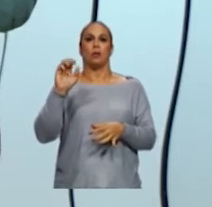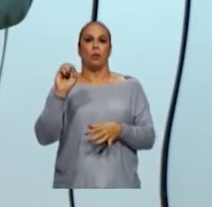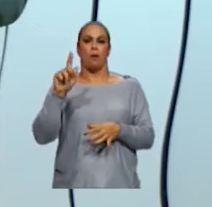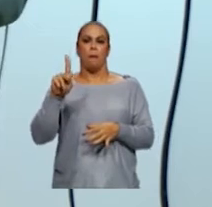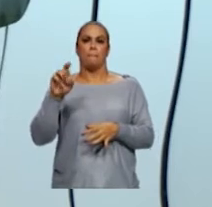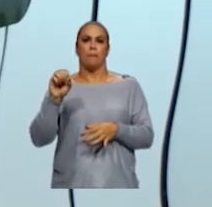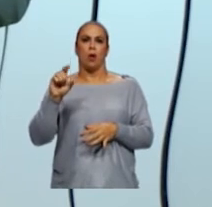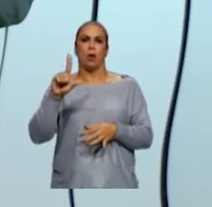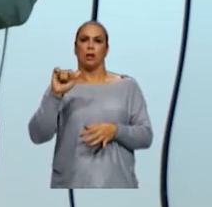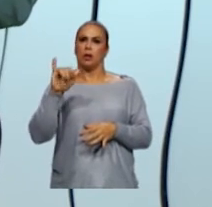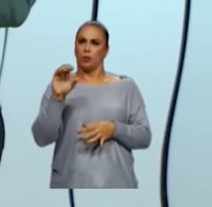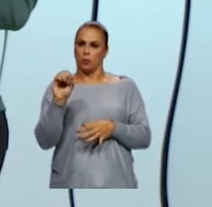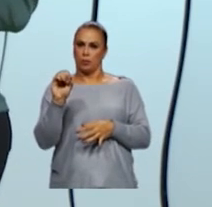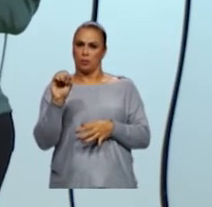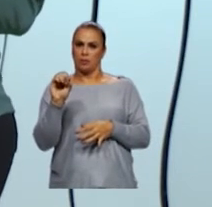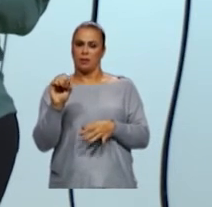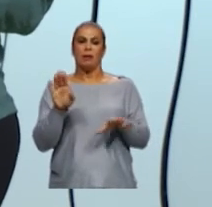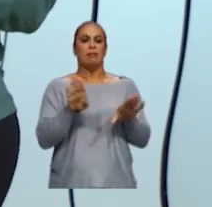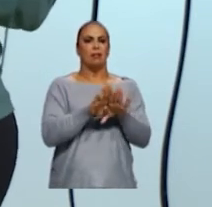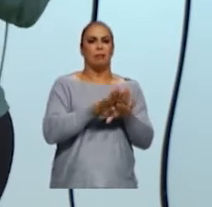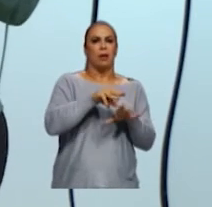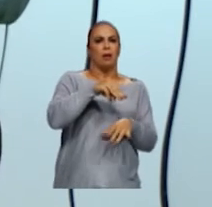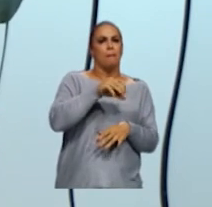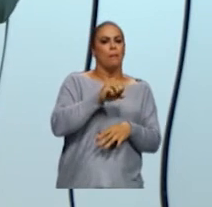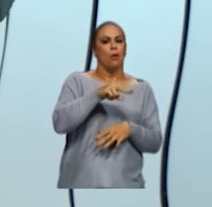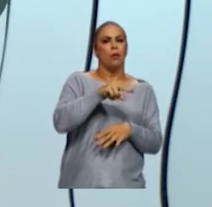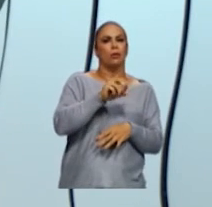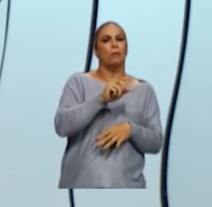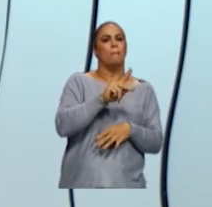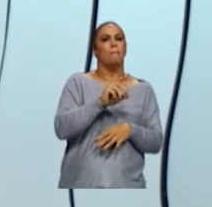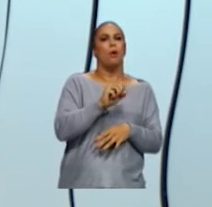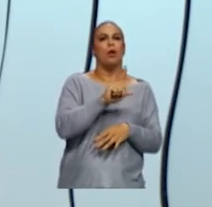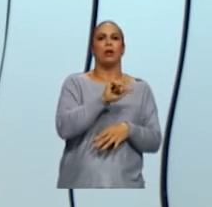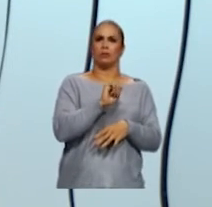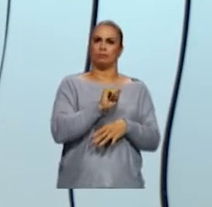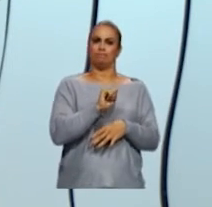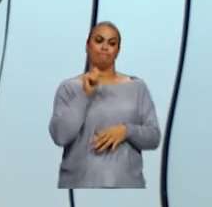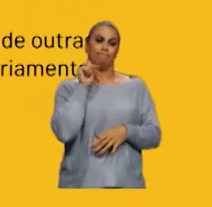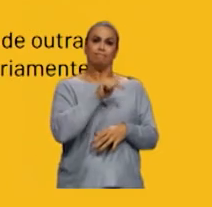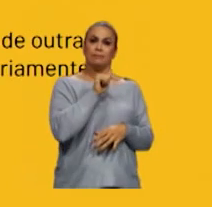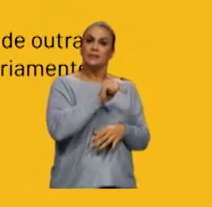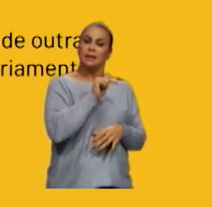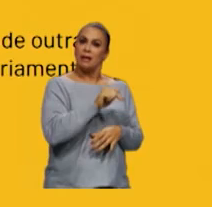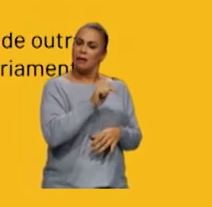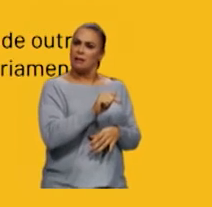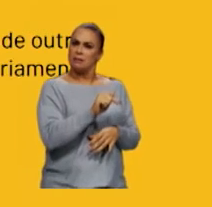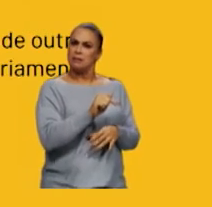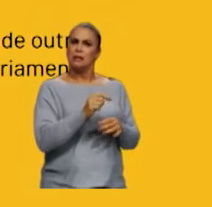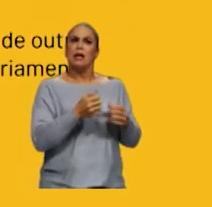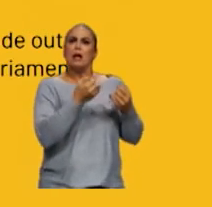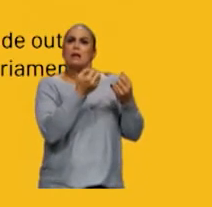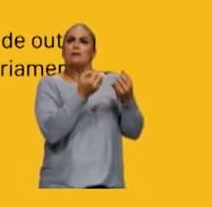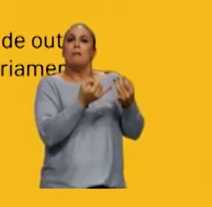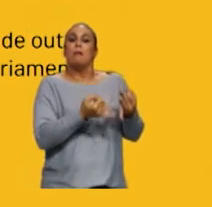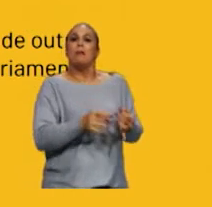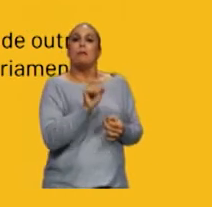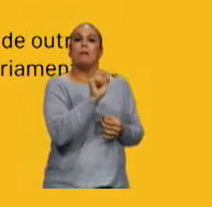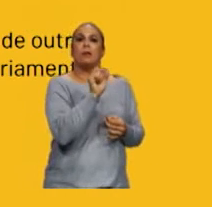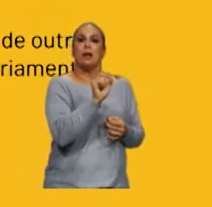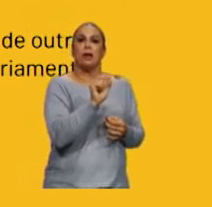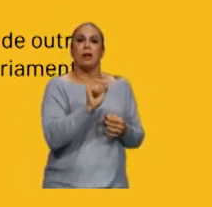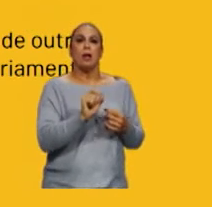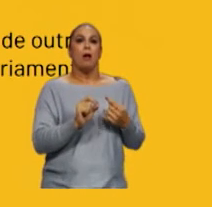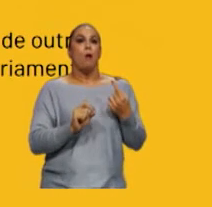pouquinho agora, né? Quando a gente fala de monopólio, eu estou dizendo de uma única empresa que